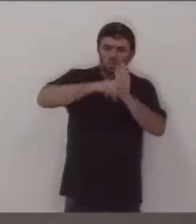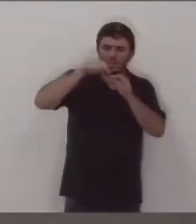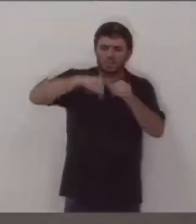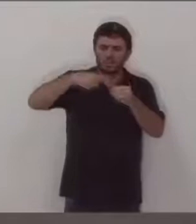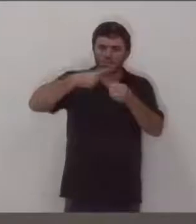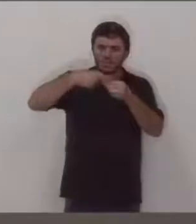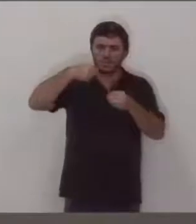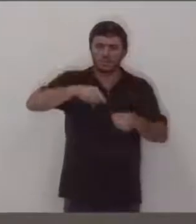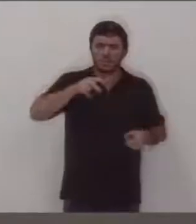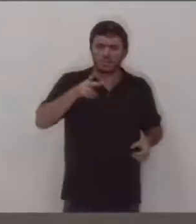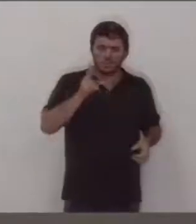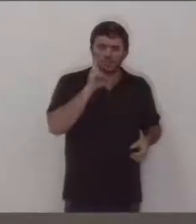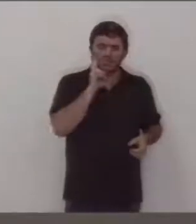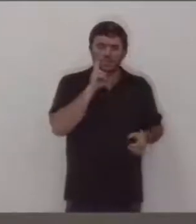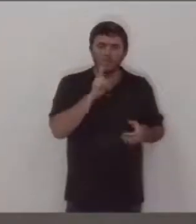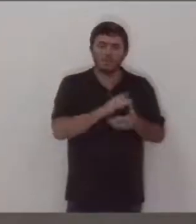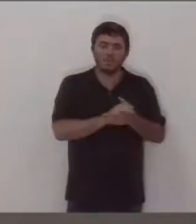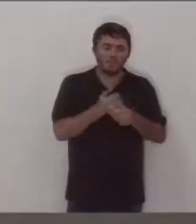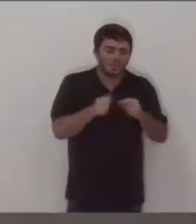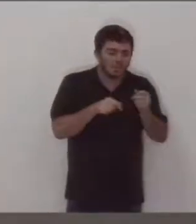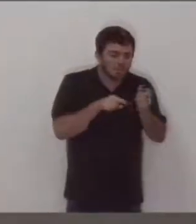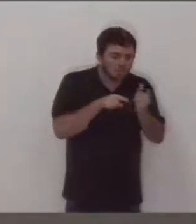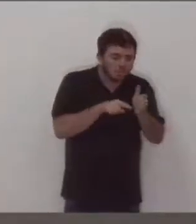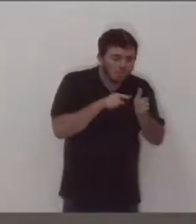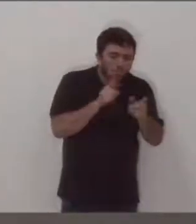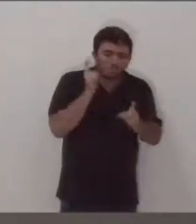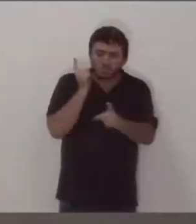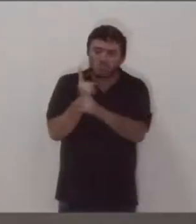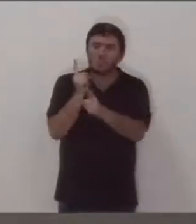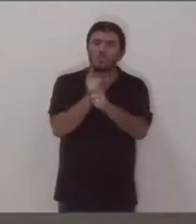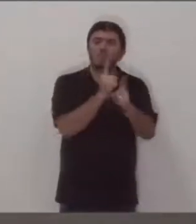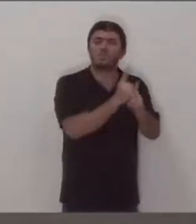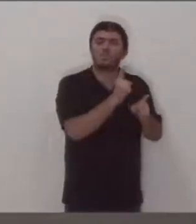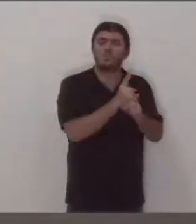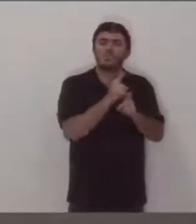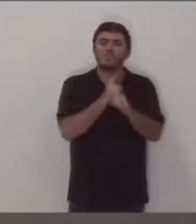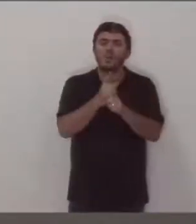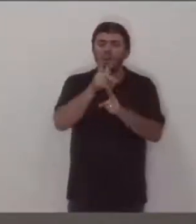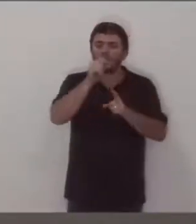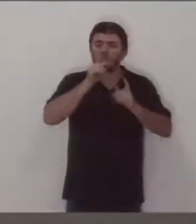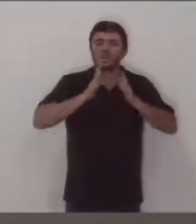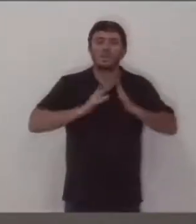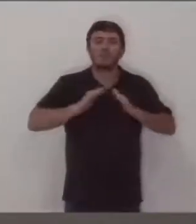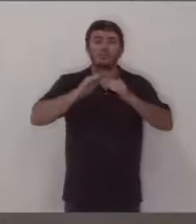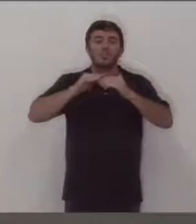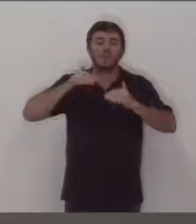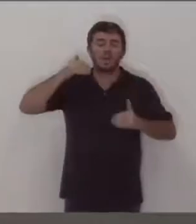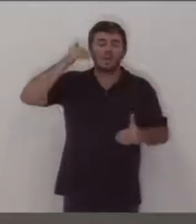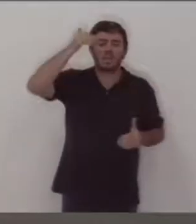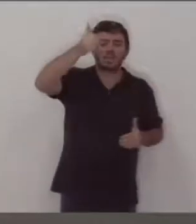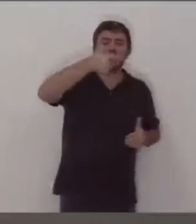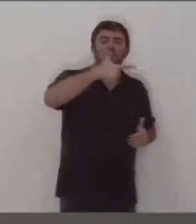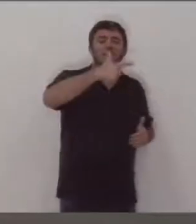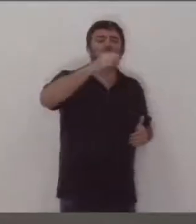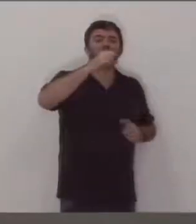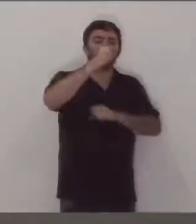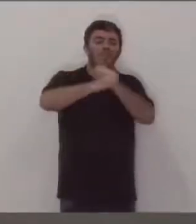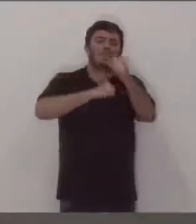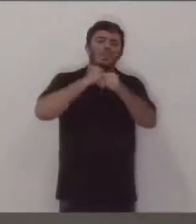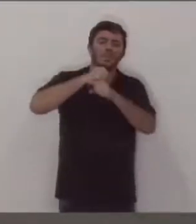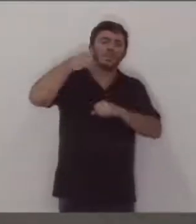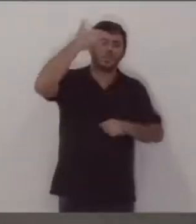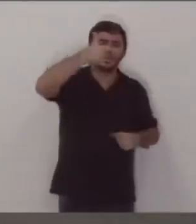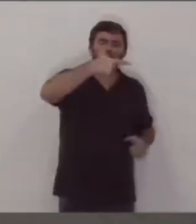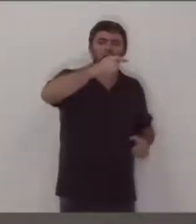projeto até 2038, do ponto de vista técnico, econômico e ambiental. Formular as linhas de ações estruturantes referentes